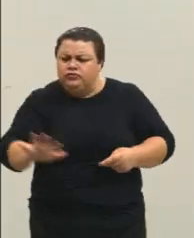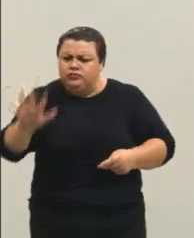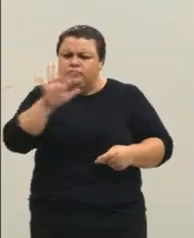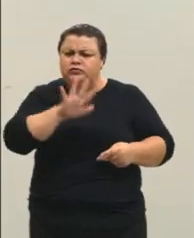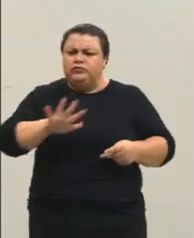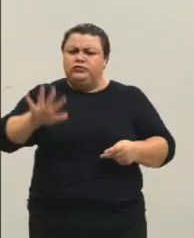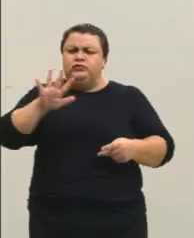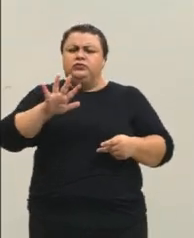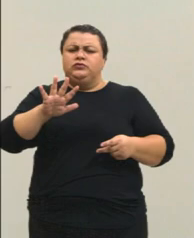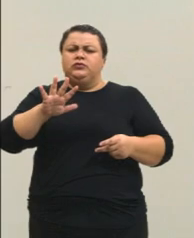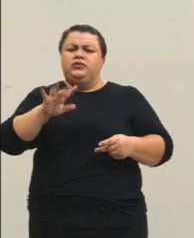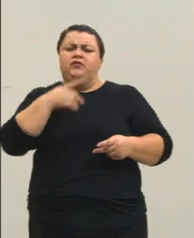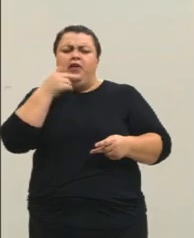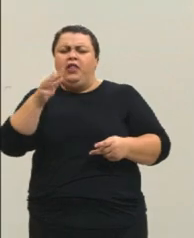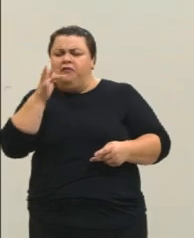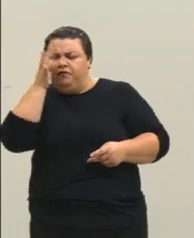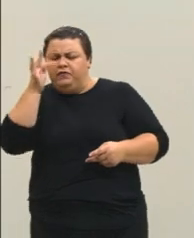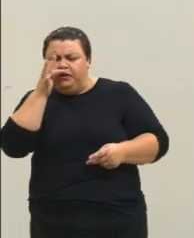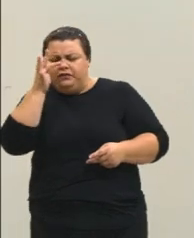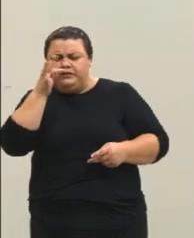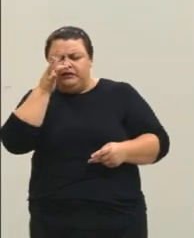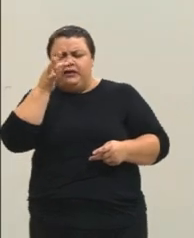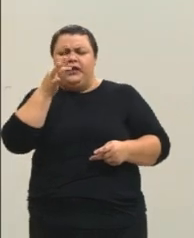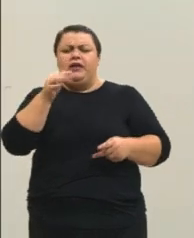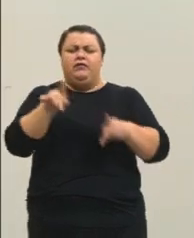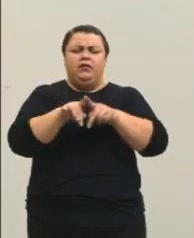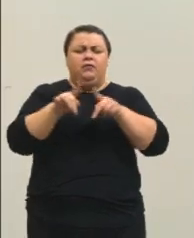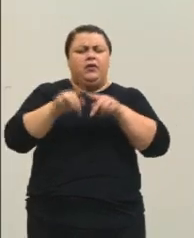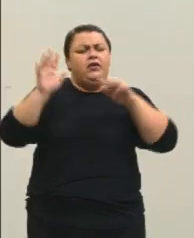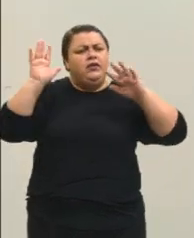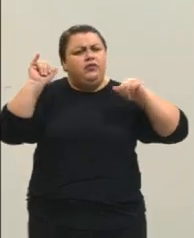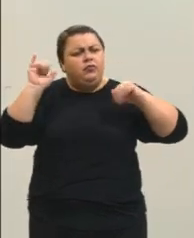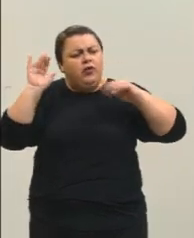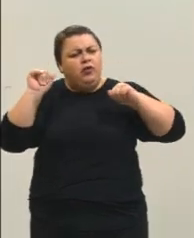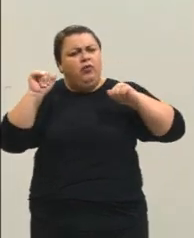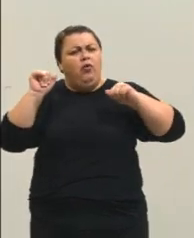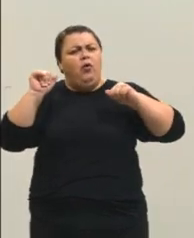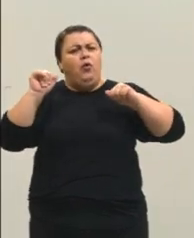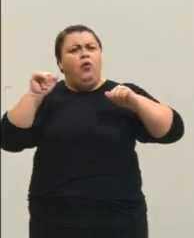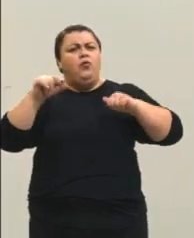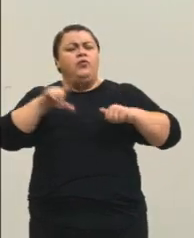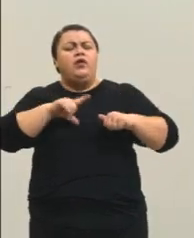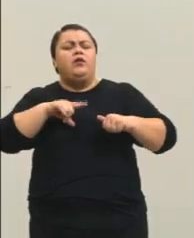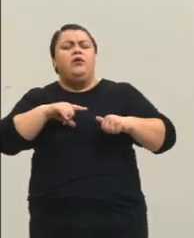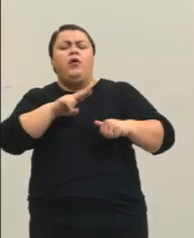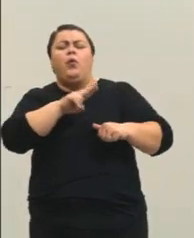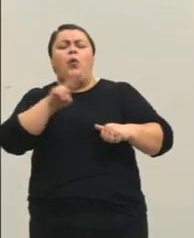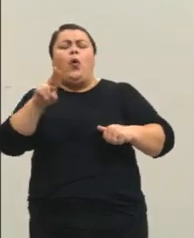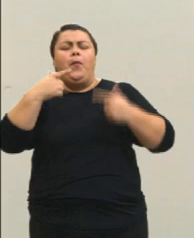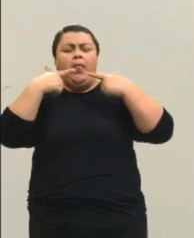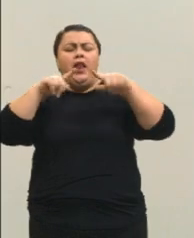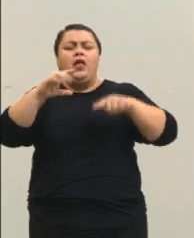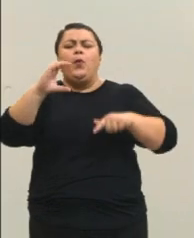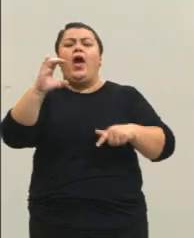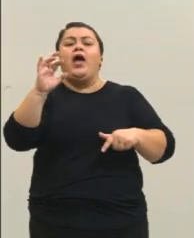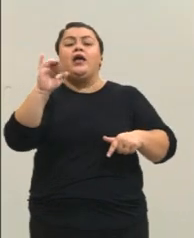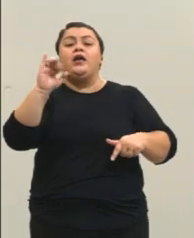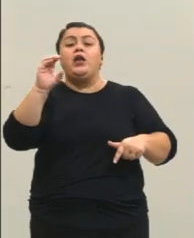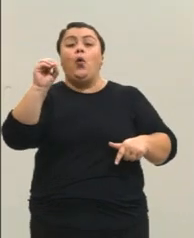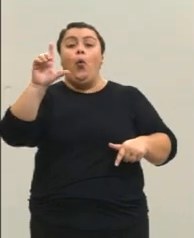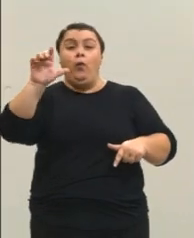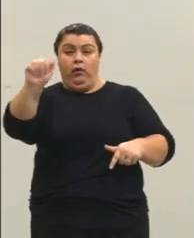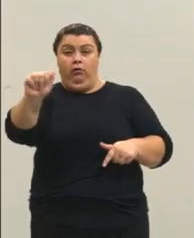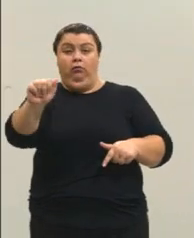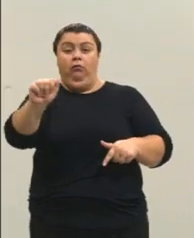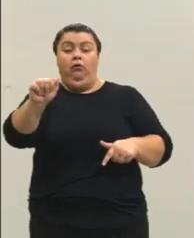Haiti se fala um pouco de francês se fala um pouco de espanhol se tem a língua Crioula lá e que